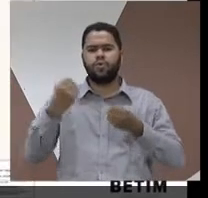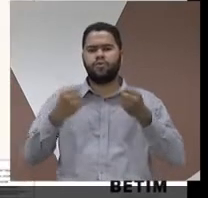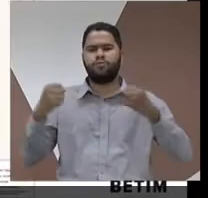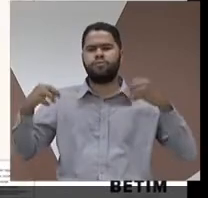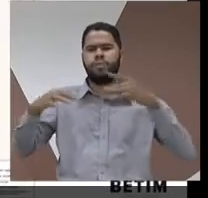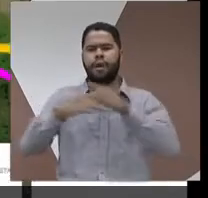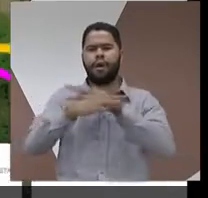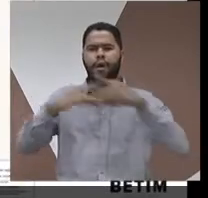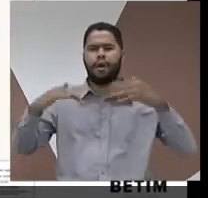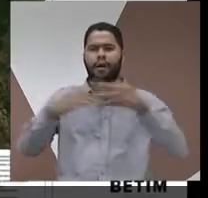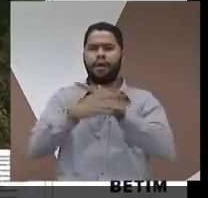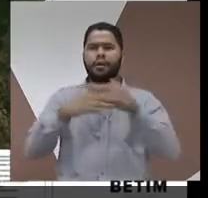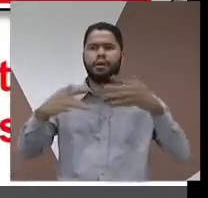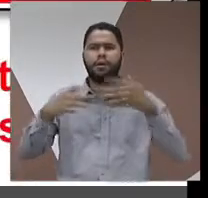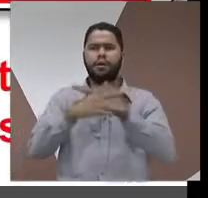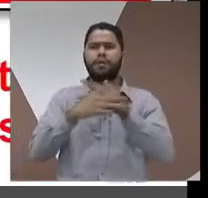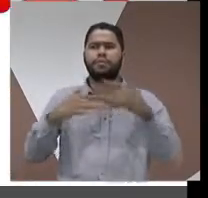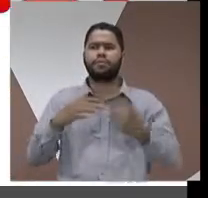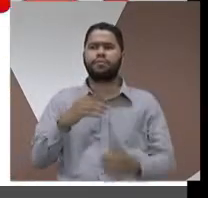aquela lâmina, por favor,